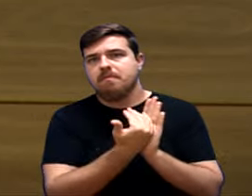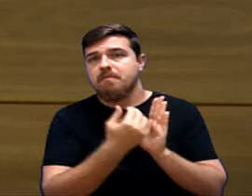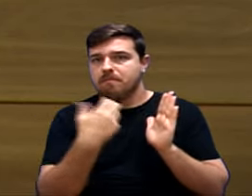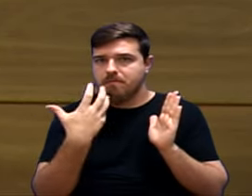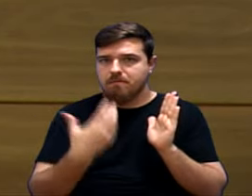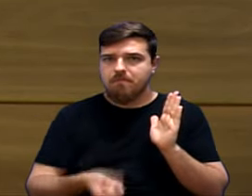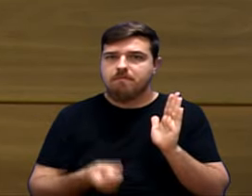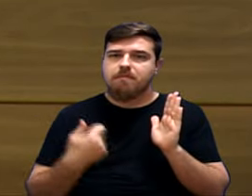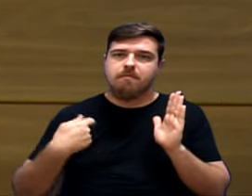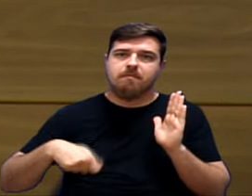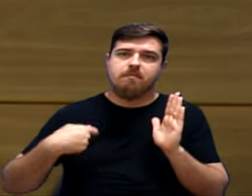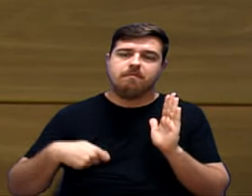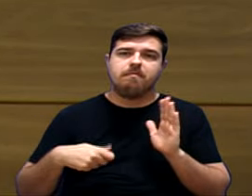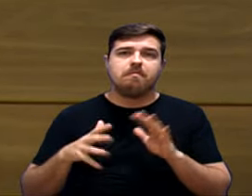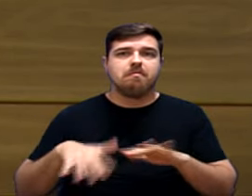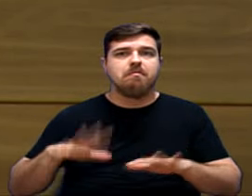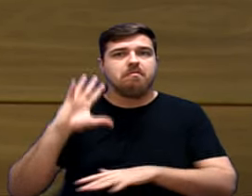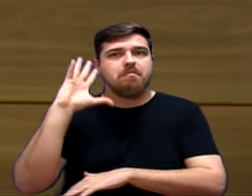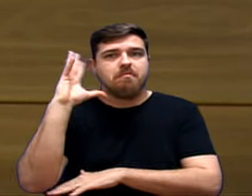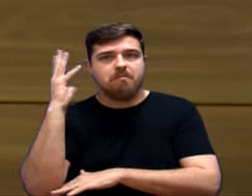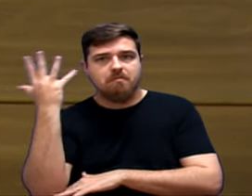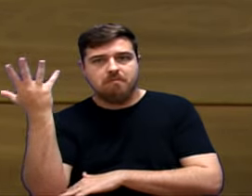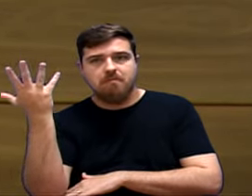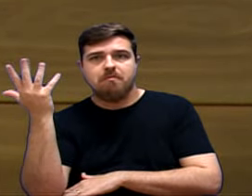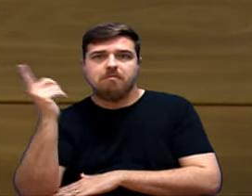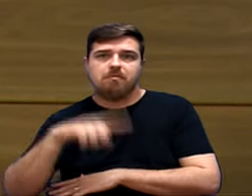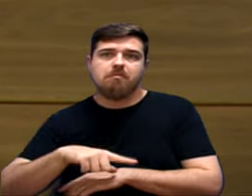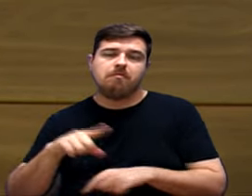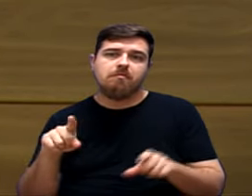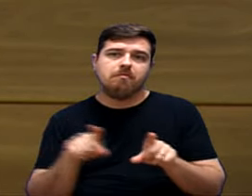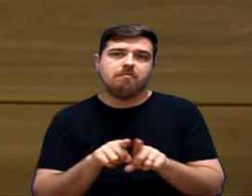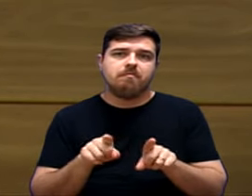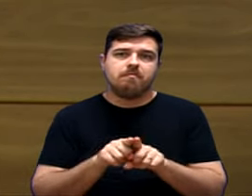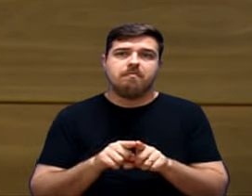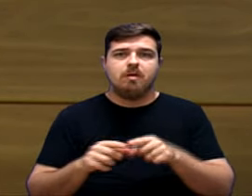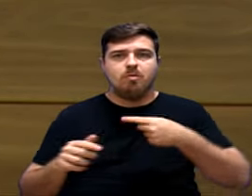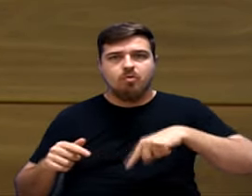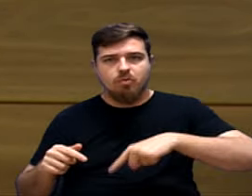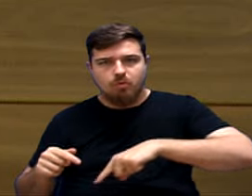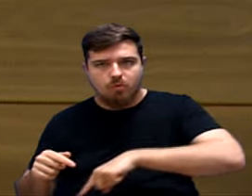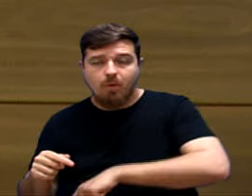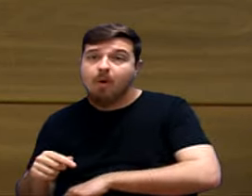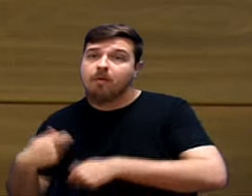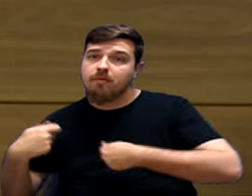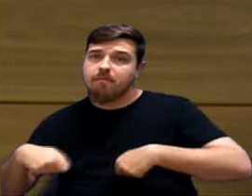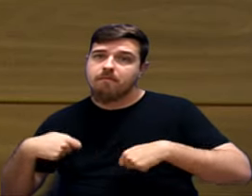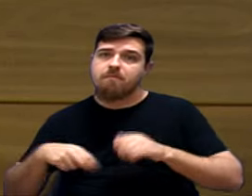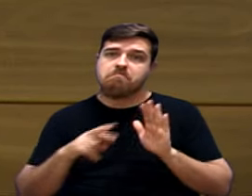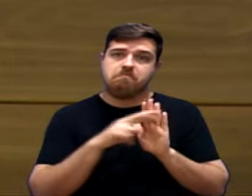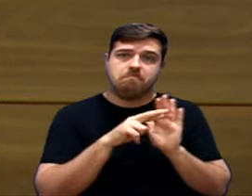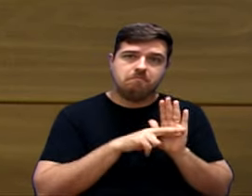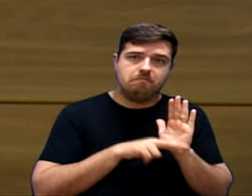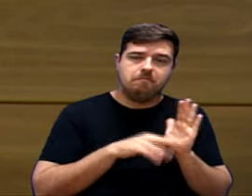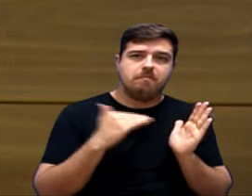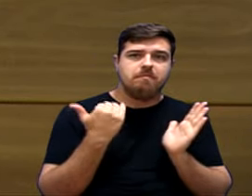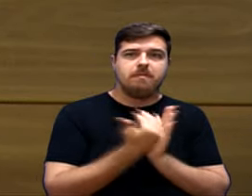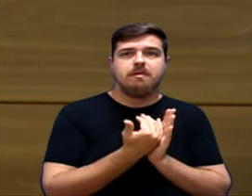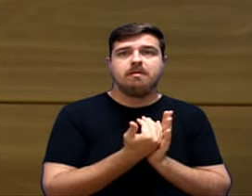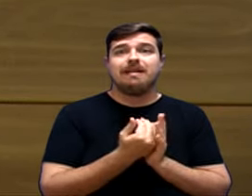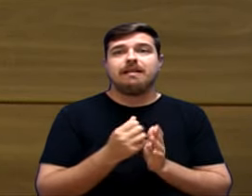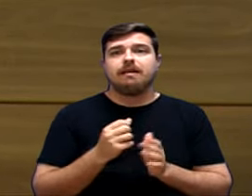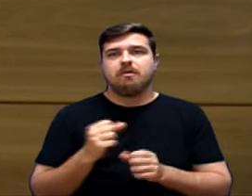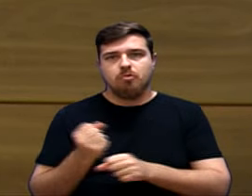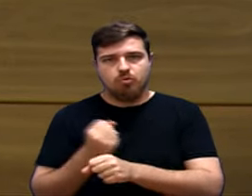lic ambientais como também ter a outorga da da da perfuração do poço então ele só vai ser construído